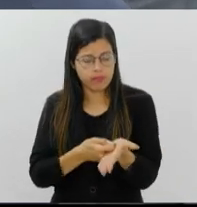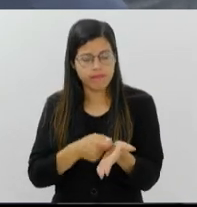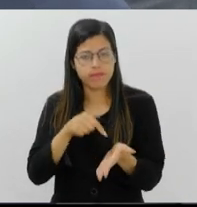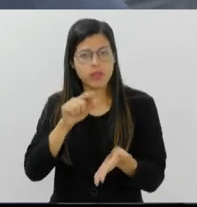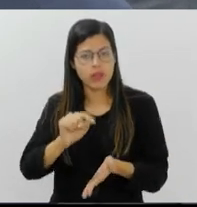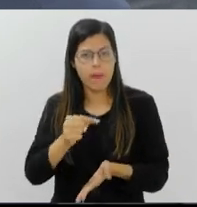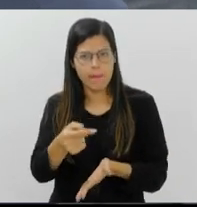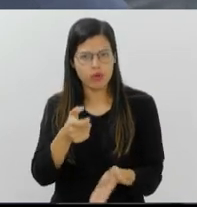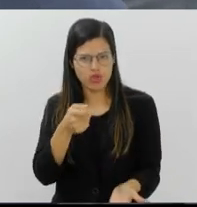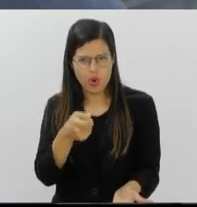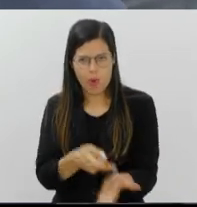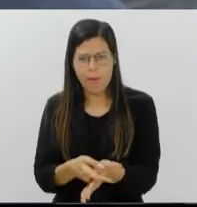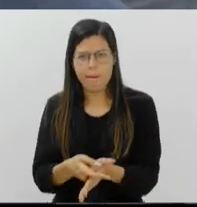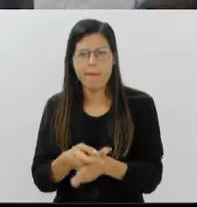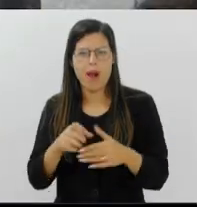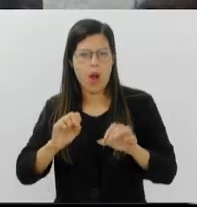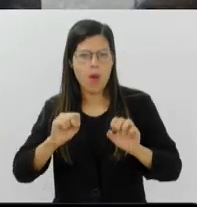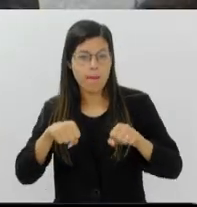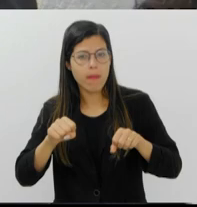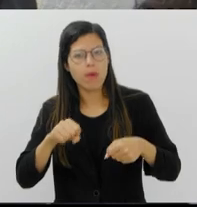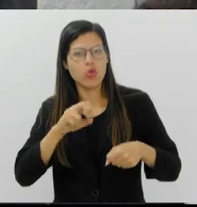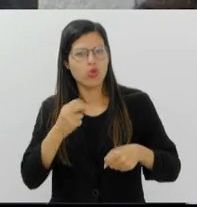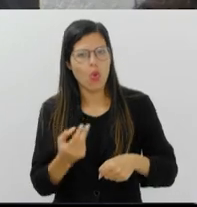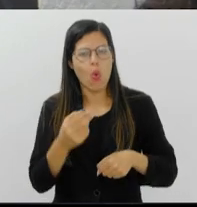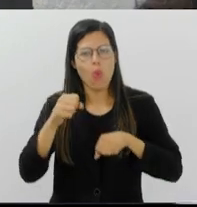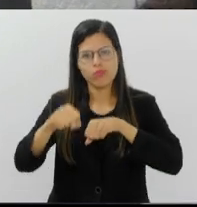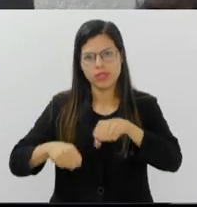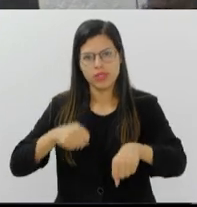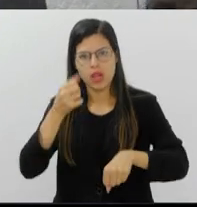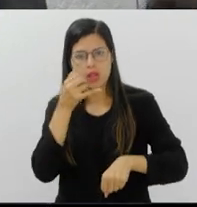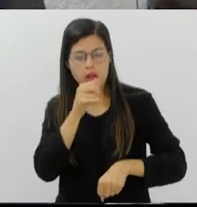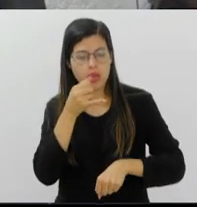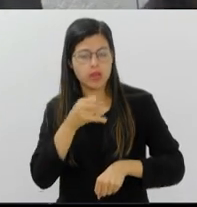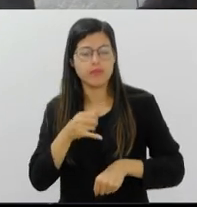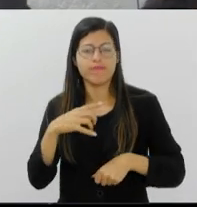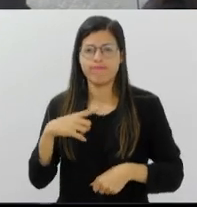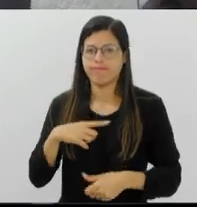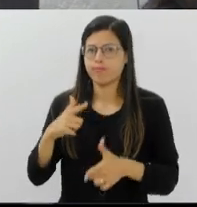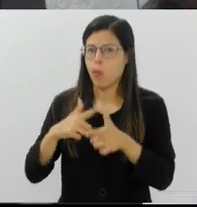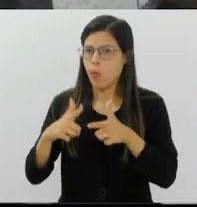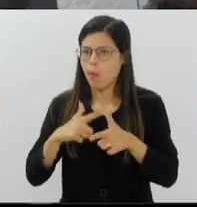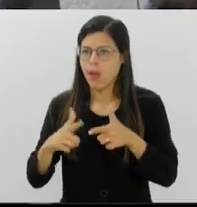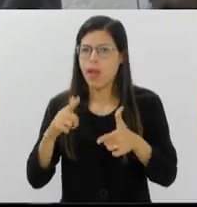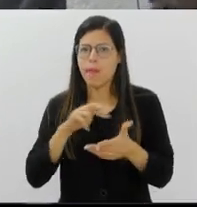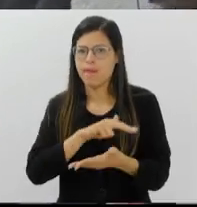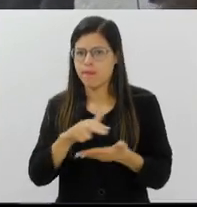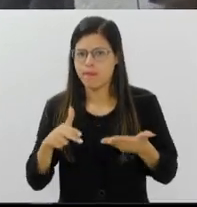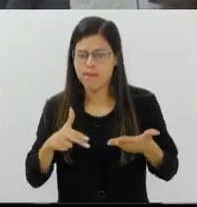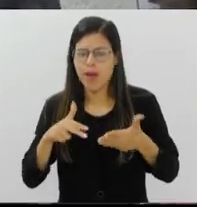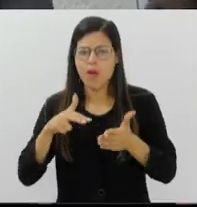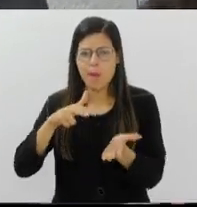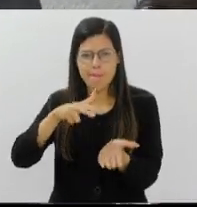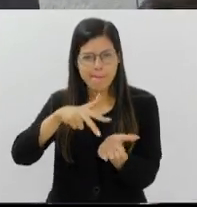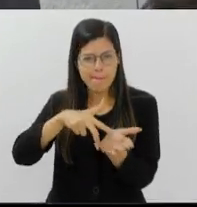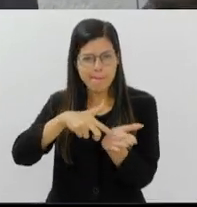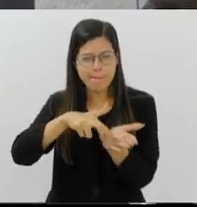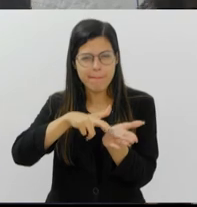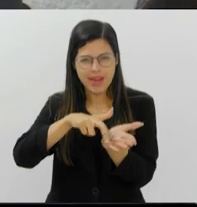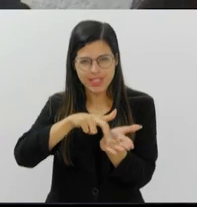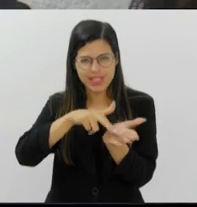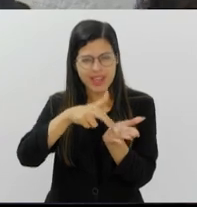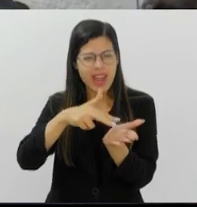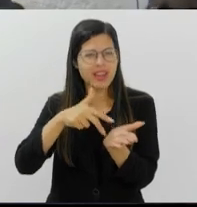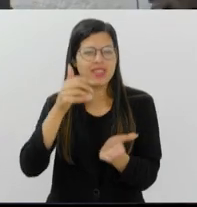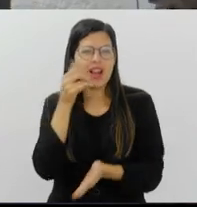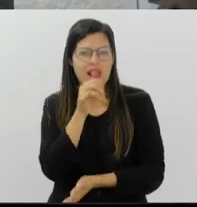a aquisição de um ciclomotor. A gente tem tido muitos problemas com esses veículos, sobretudo motos elétricas, patinetes elétricos, que têm causado